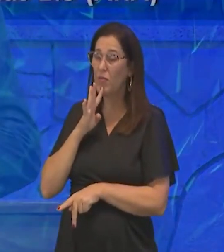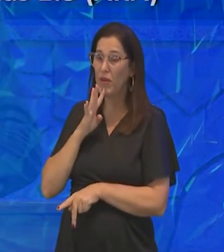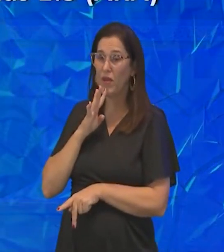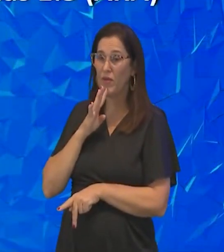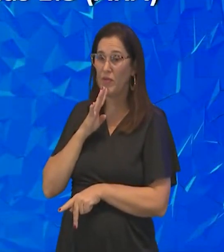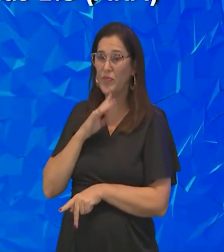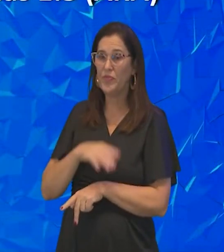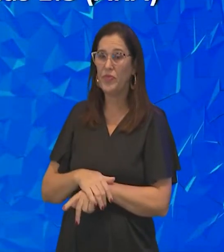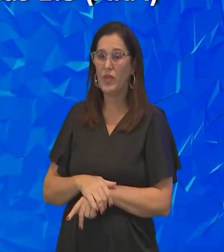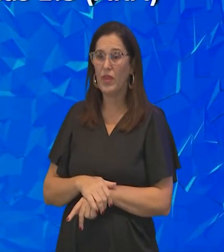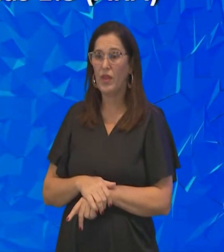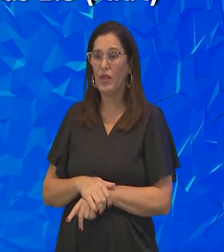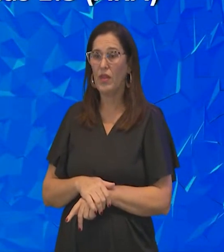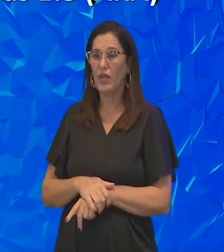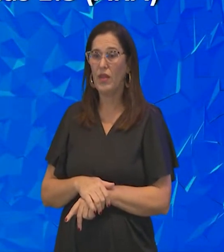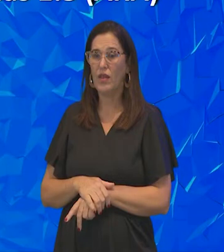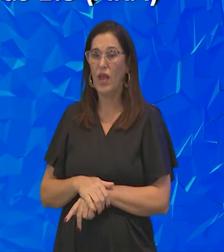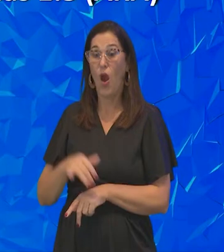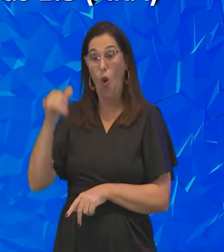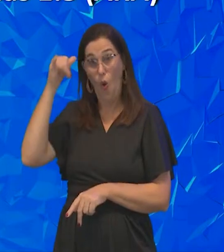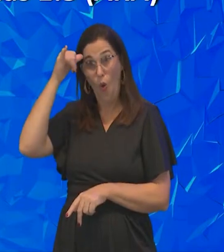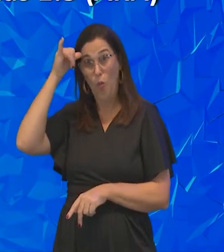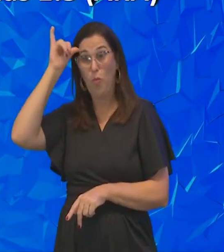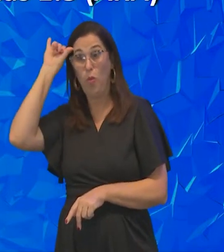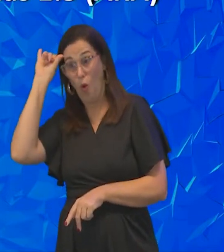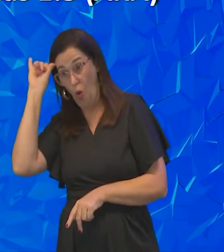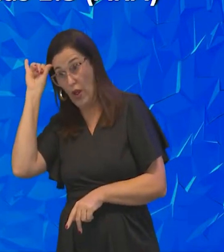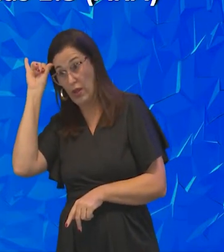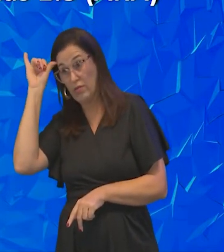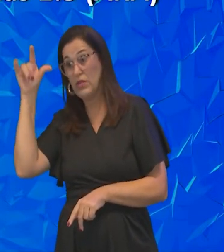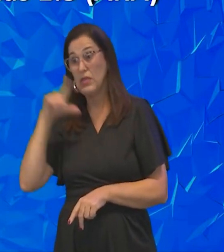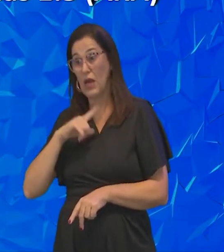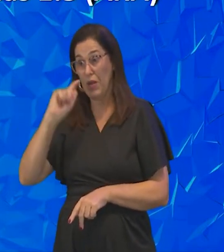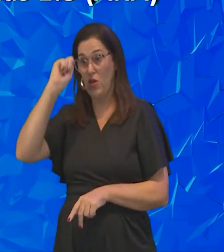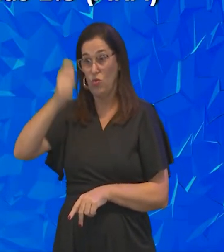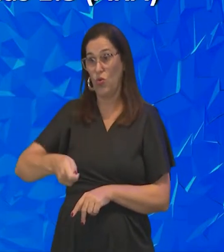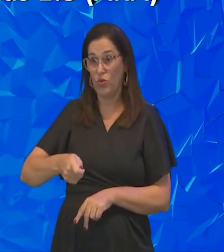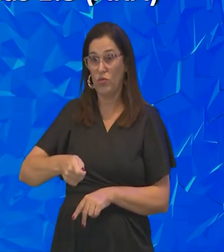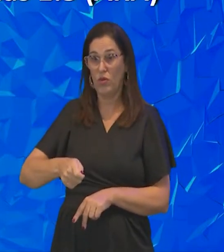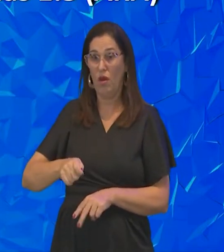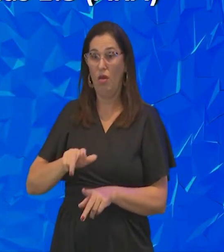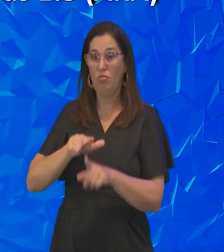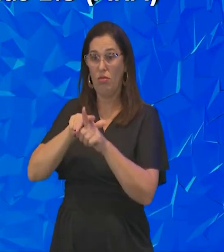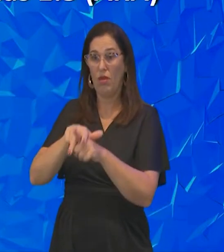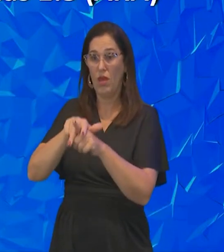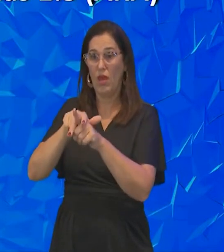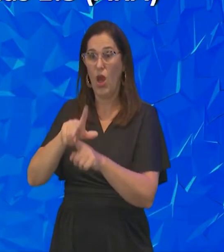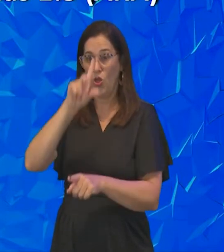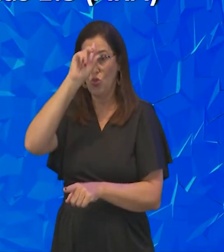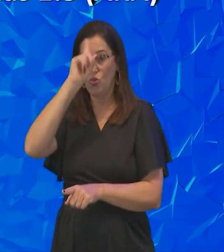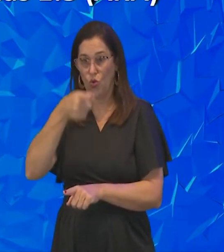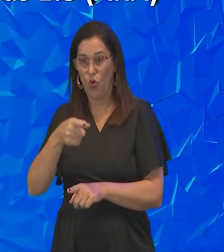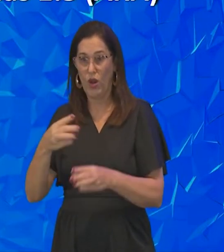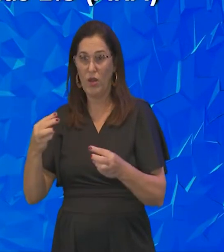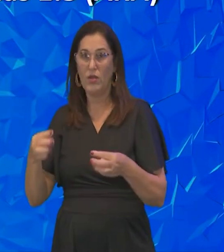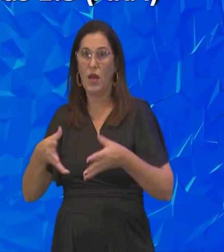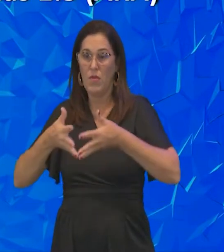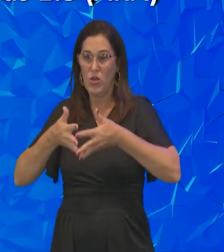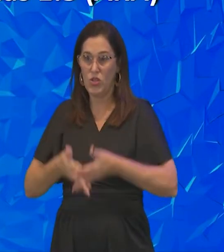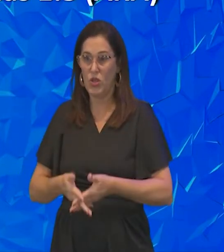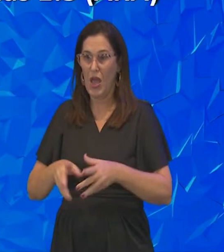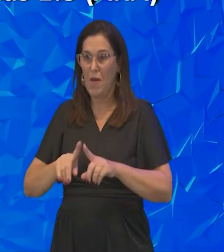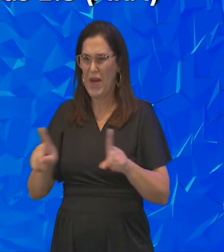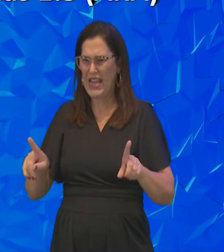verso 3. O boi conhece o seu possuidor e o jumento, o dono da sua manjedoura.